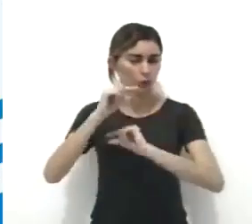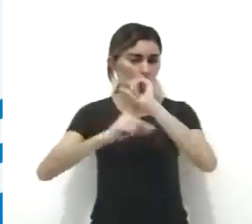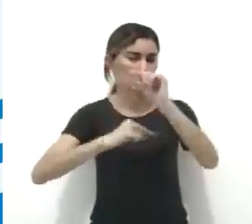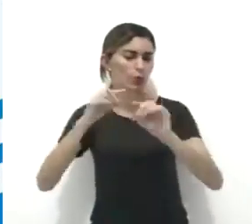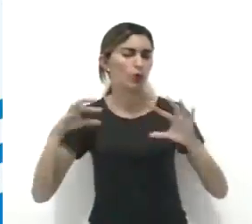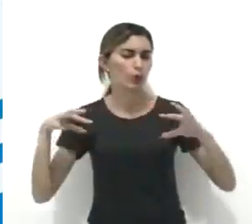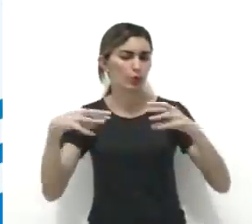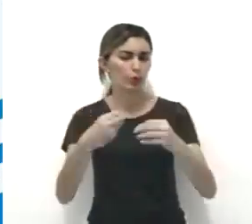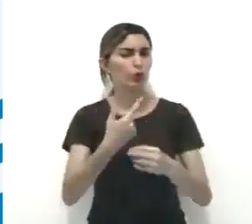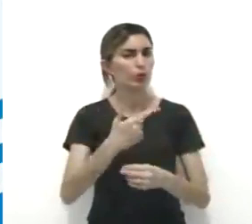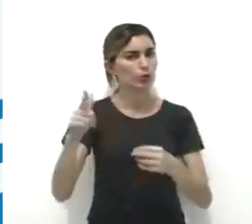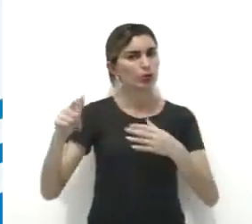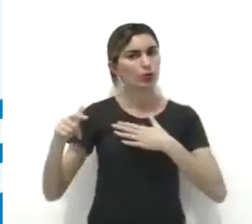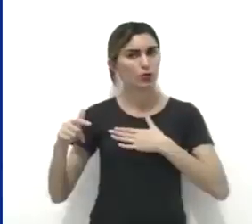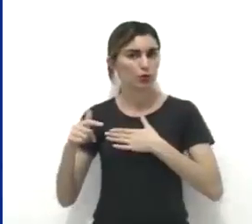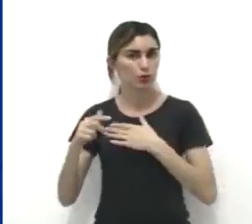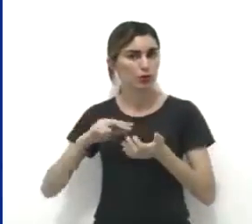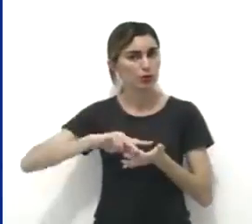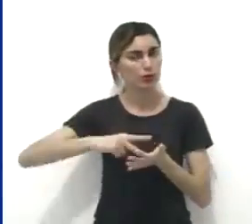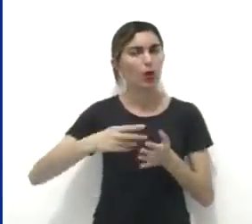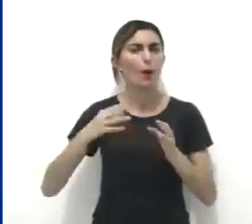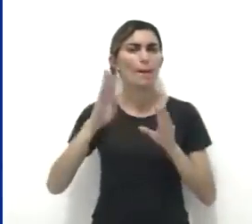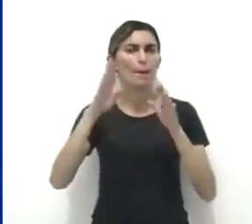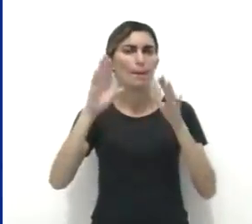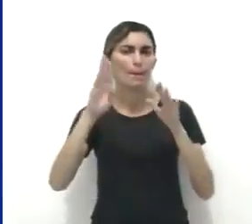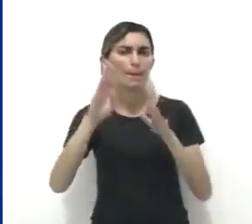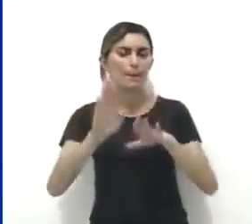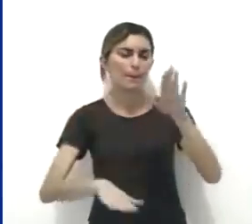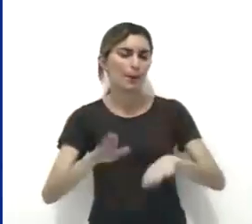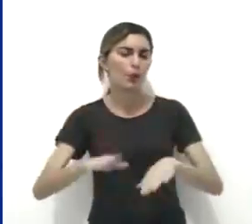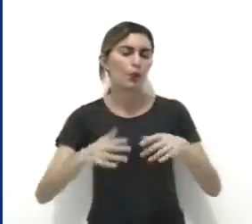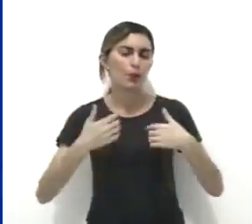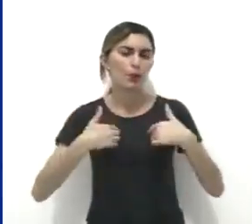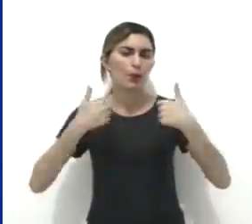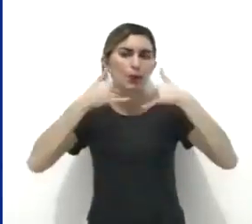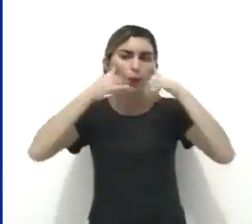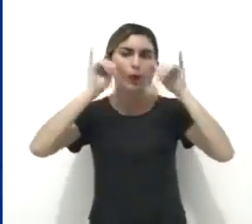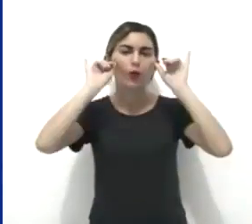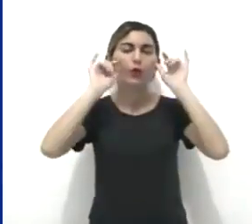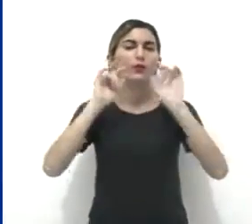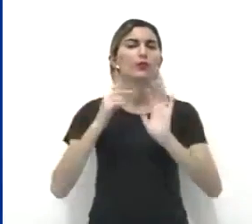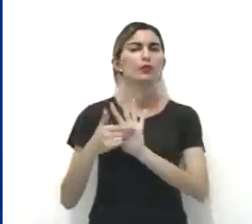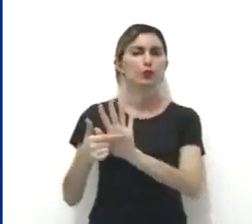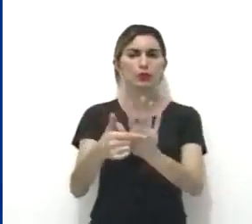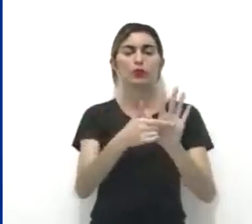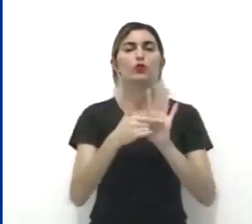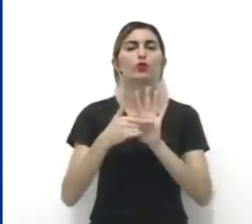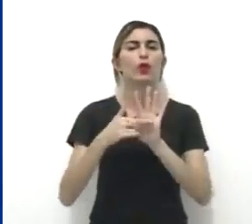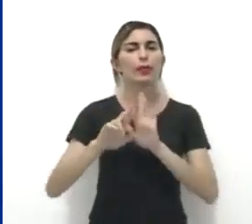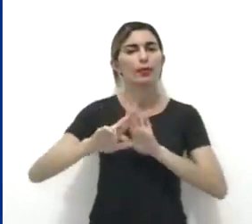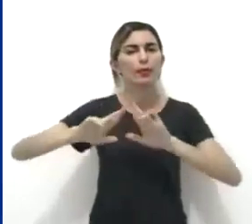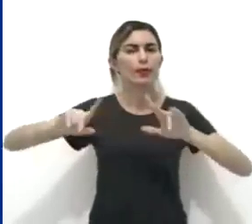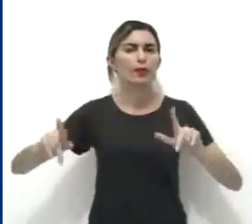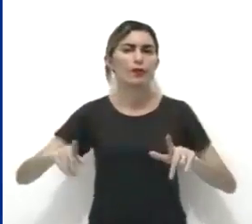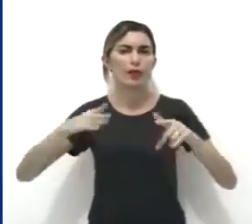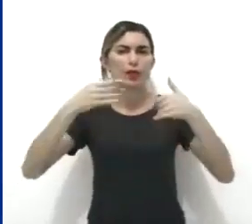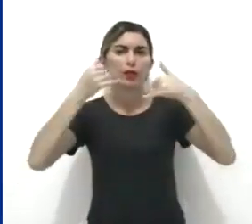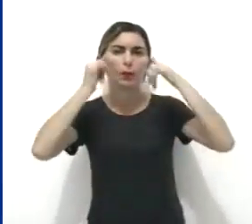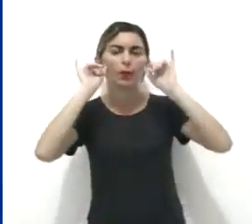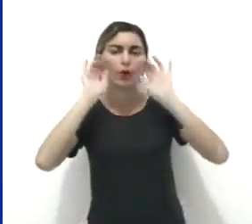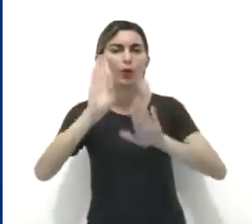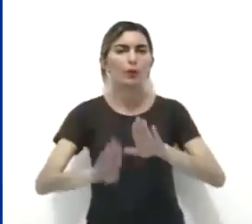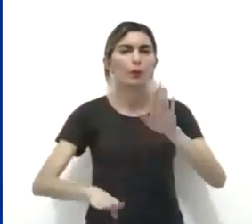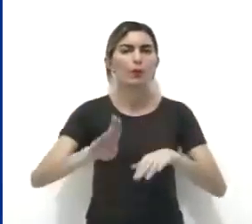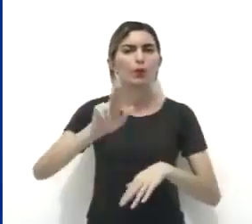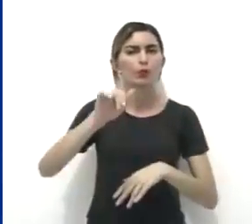um pouquinho sobre todas as outras danças. Bumba meu boi, olha aí o que eu falei antes. Vou mostrar por que o bumba meu boi é diferente do boi